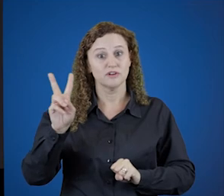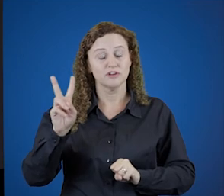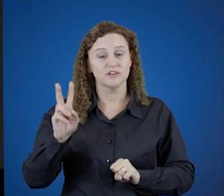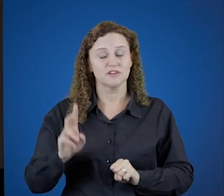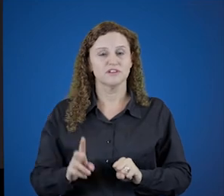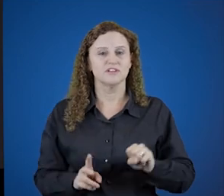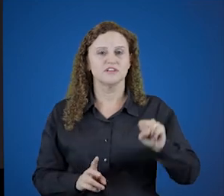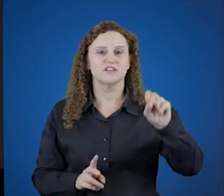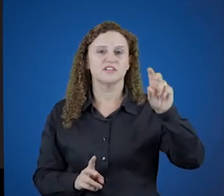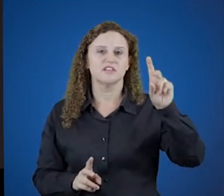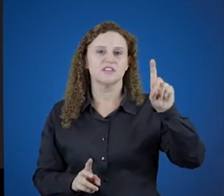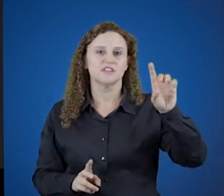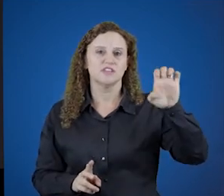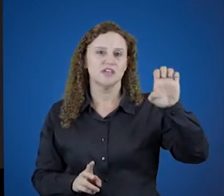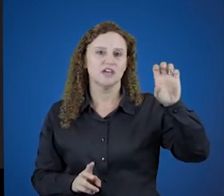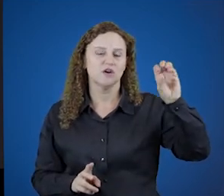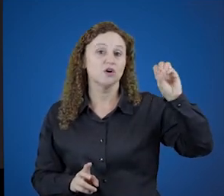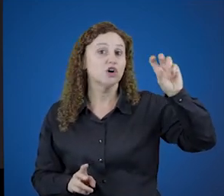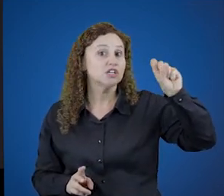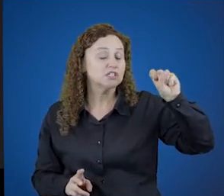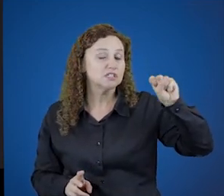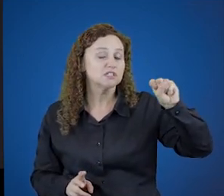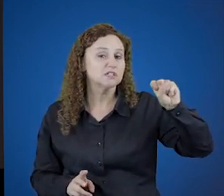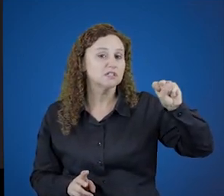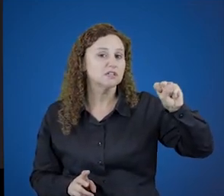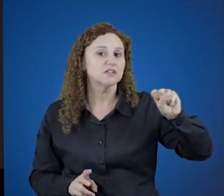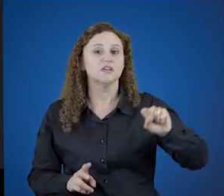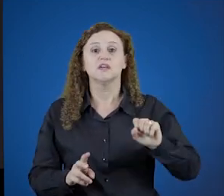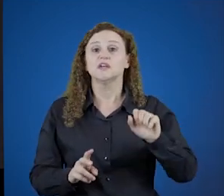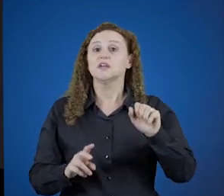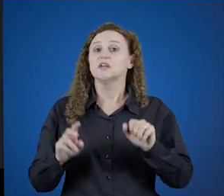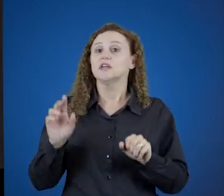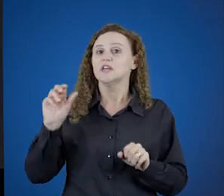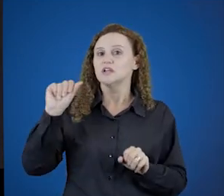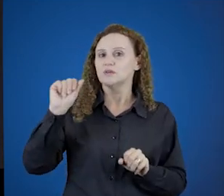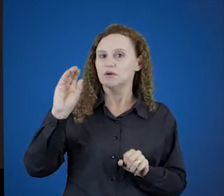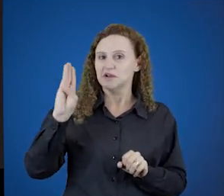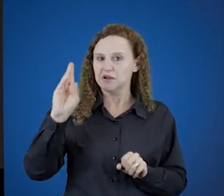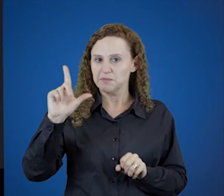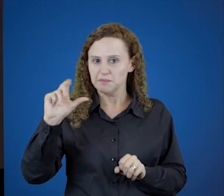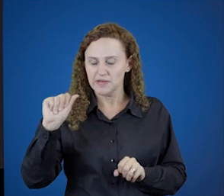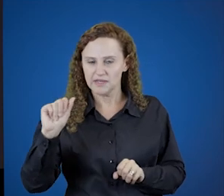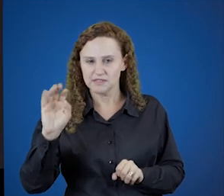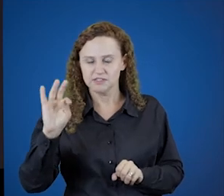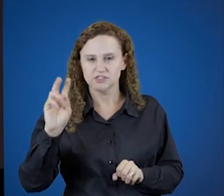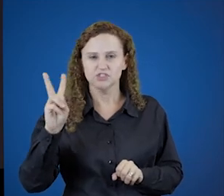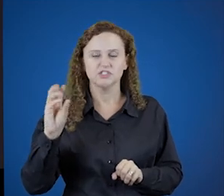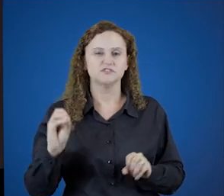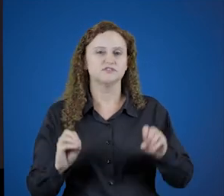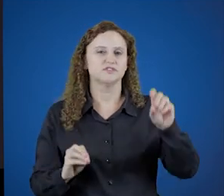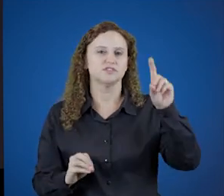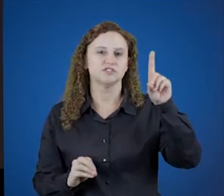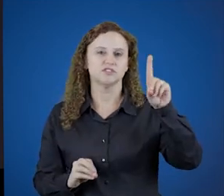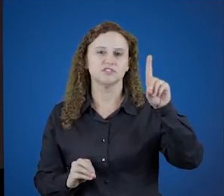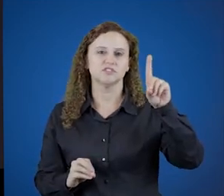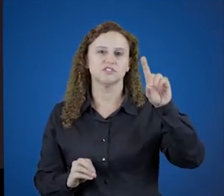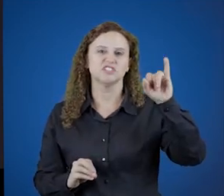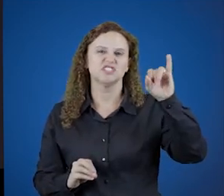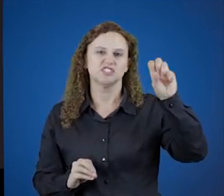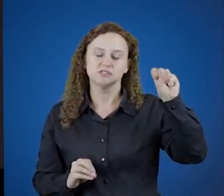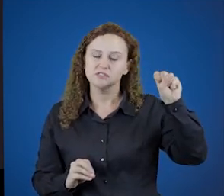no vocativo de os e no ablativo pode ser jeans